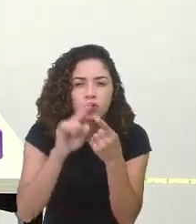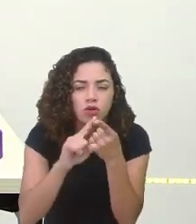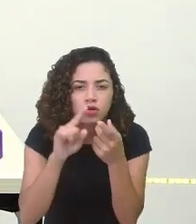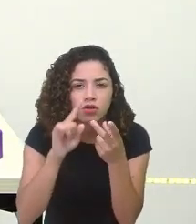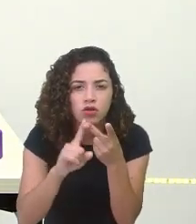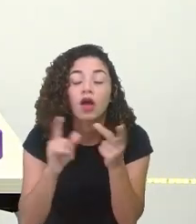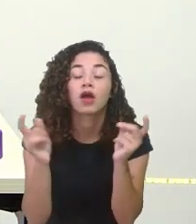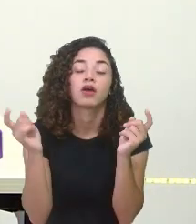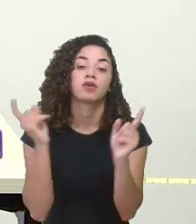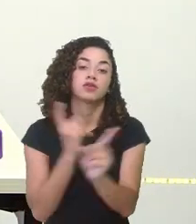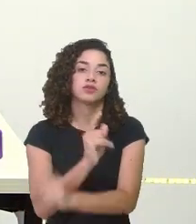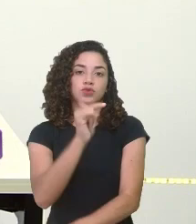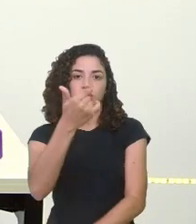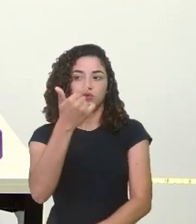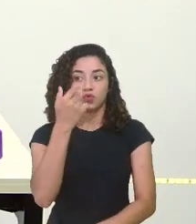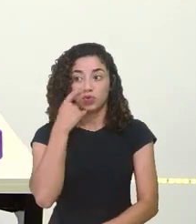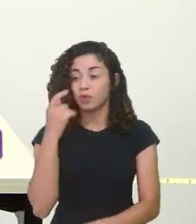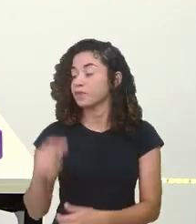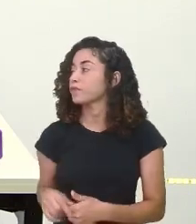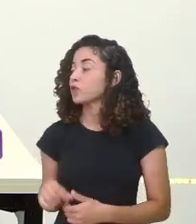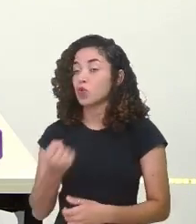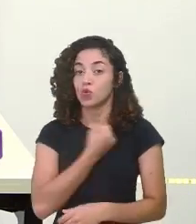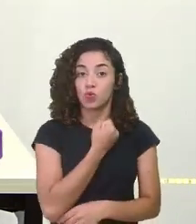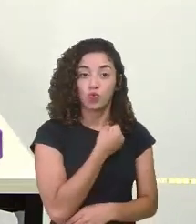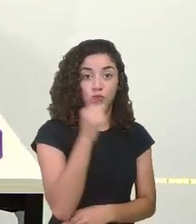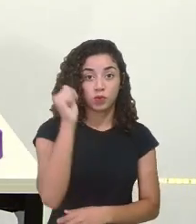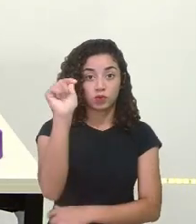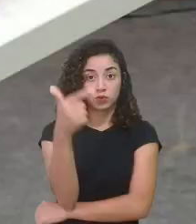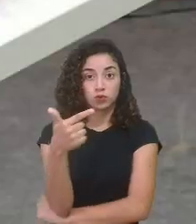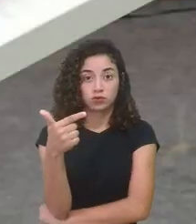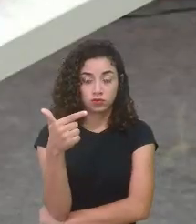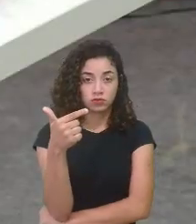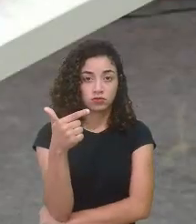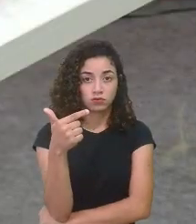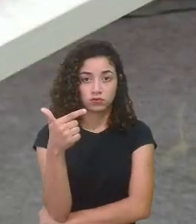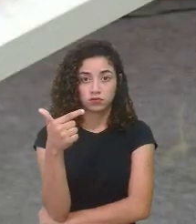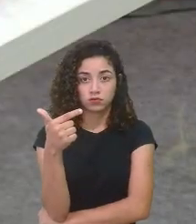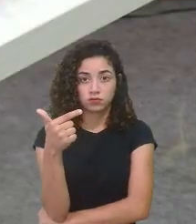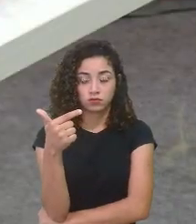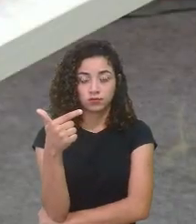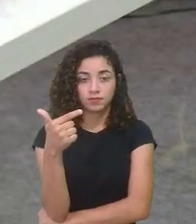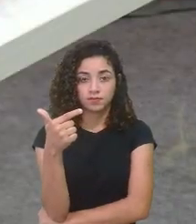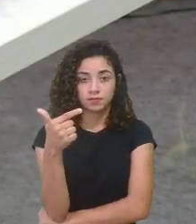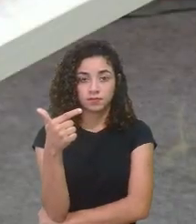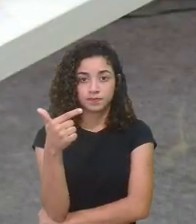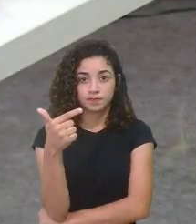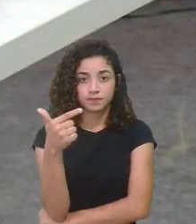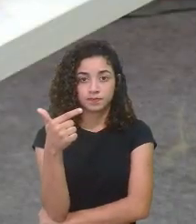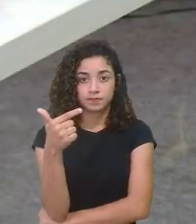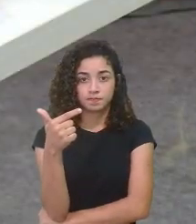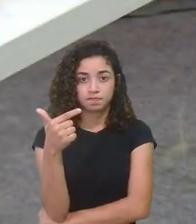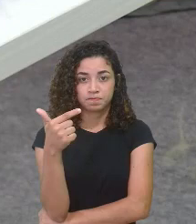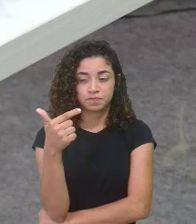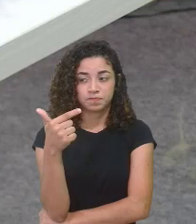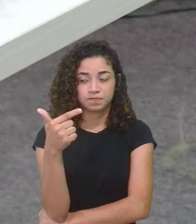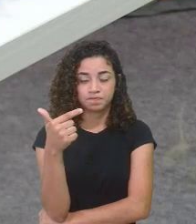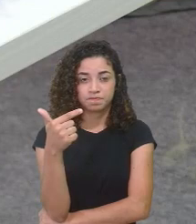vamos representar a quantidade, o número e a quantidade. Olha aqui, ó, número 2, 2 jarrinhos.